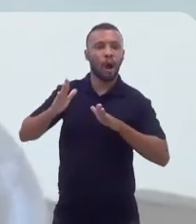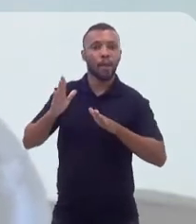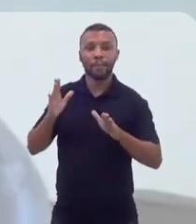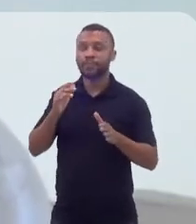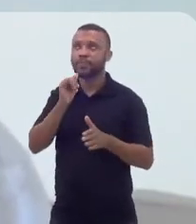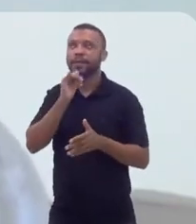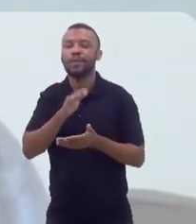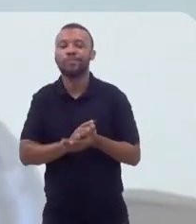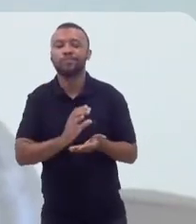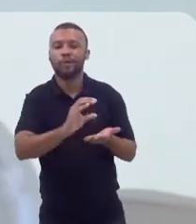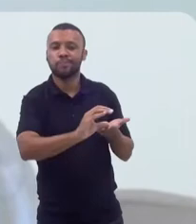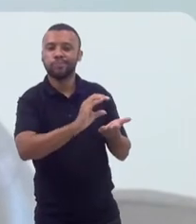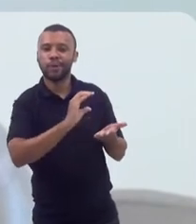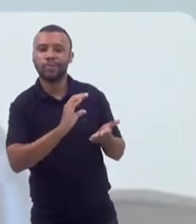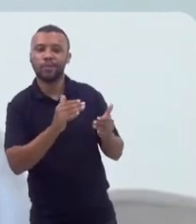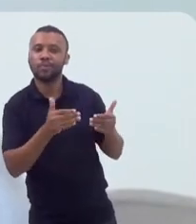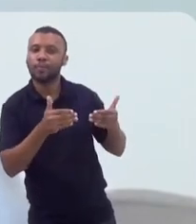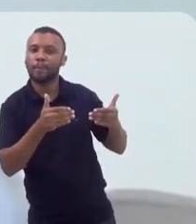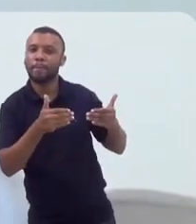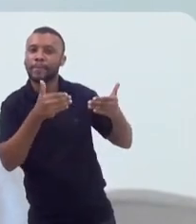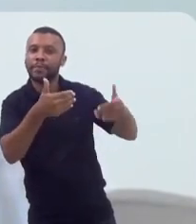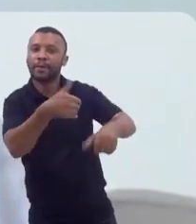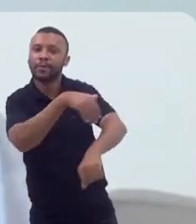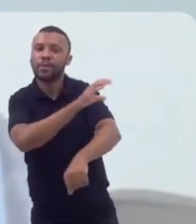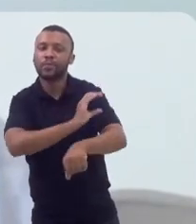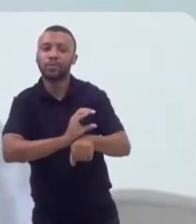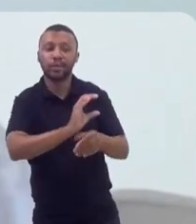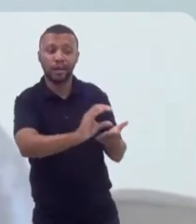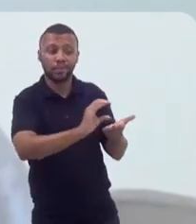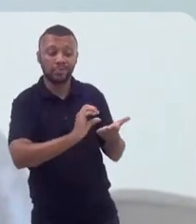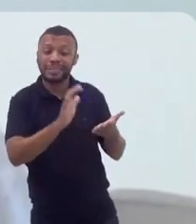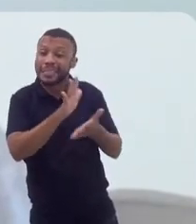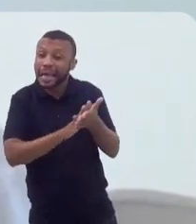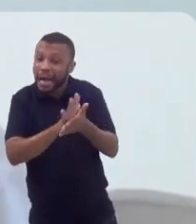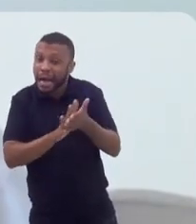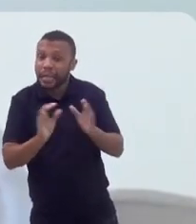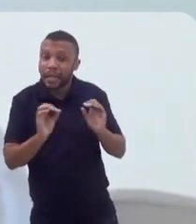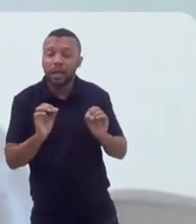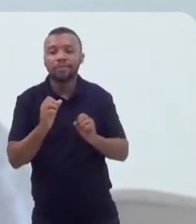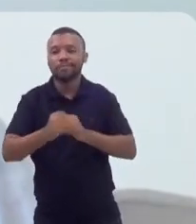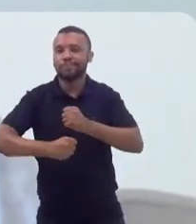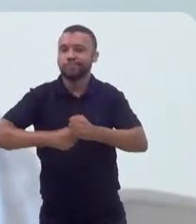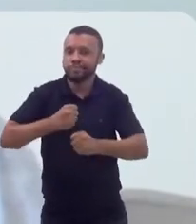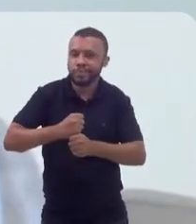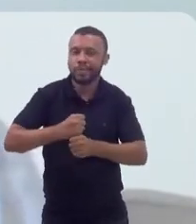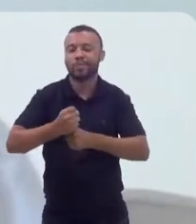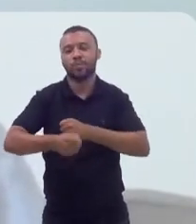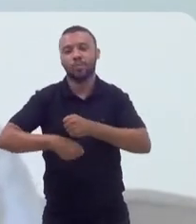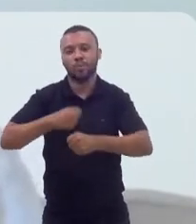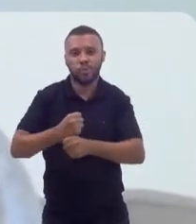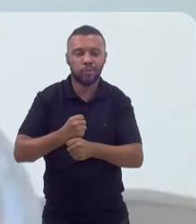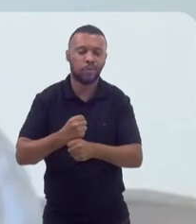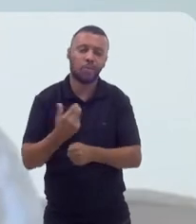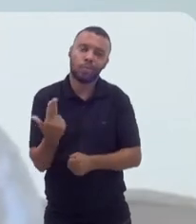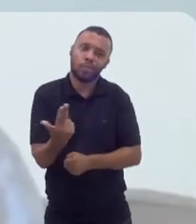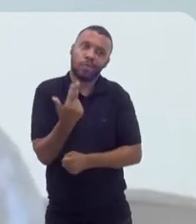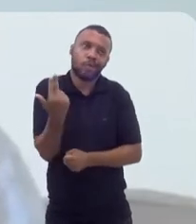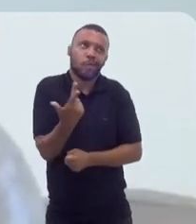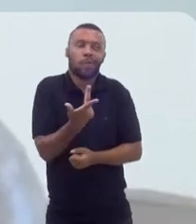no Ministério da Cultura. Portanto, o Ministério da Cultura, efetivamente, entra ano, sai ano, não tem